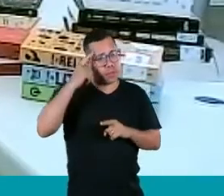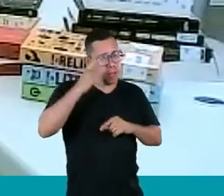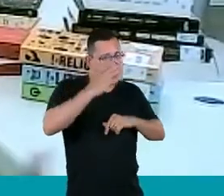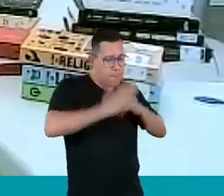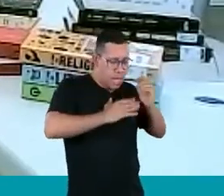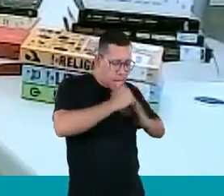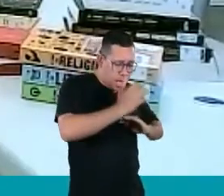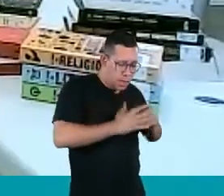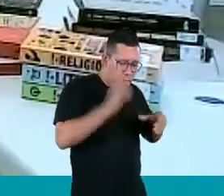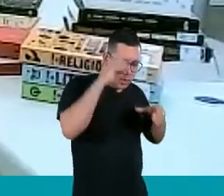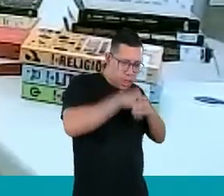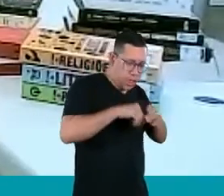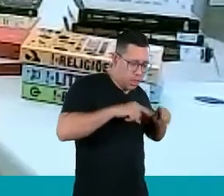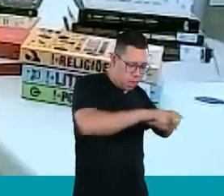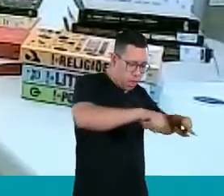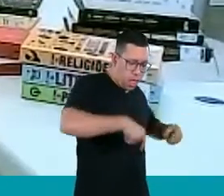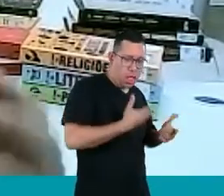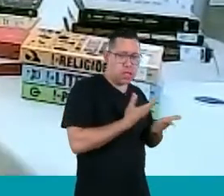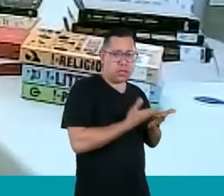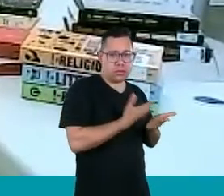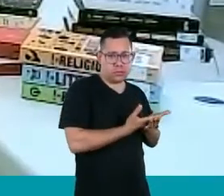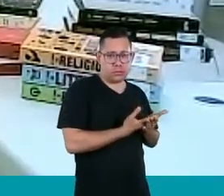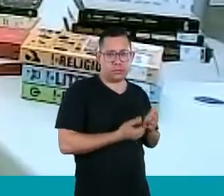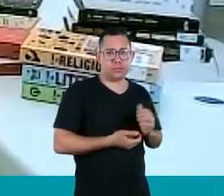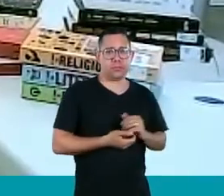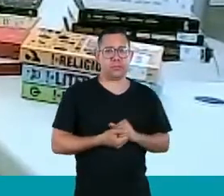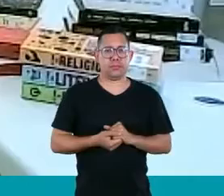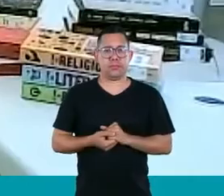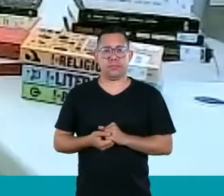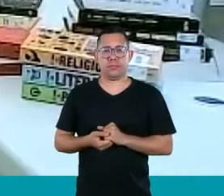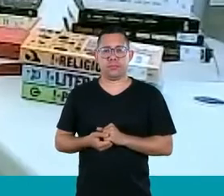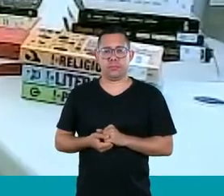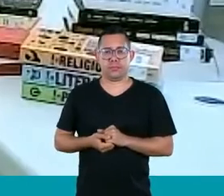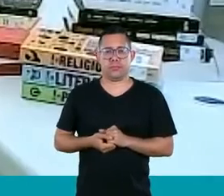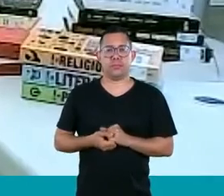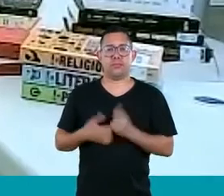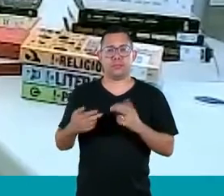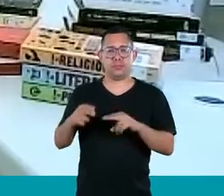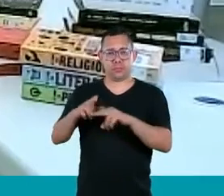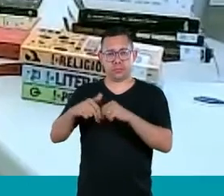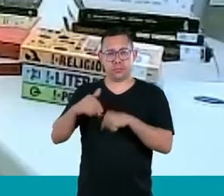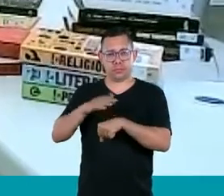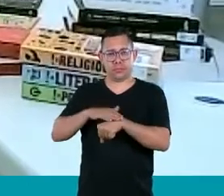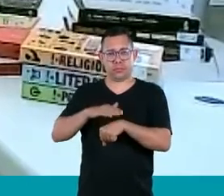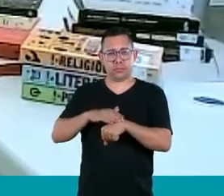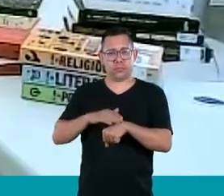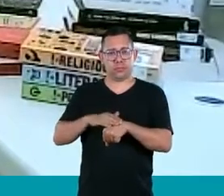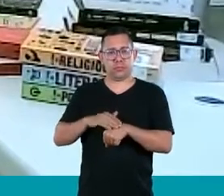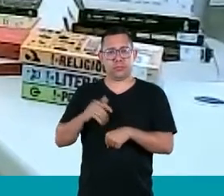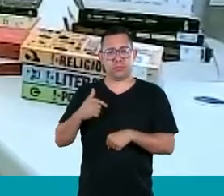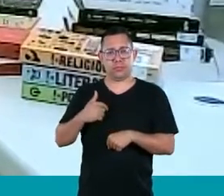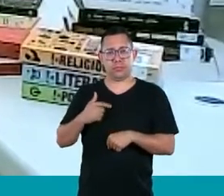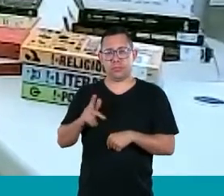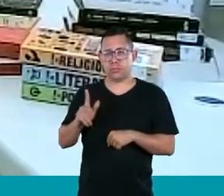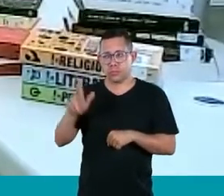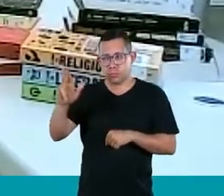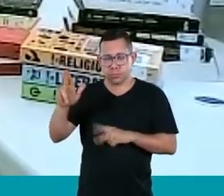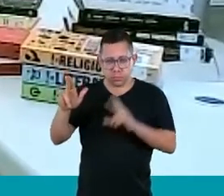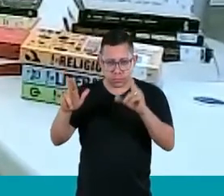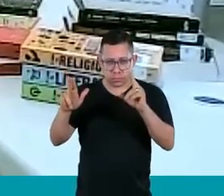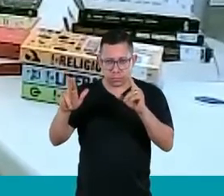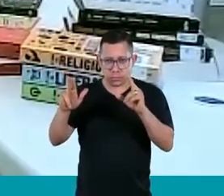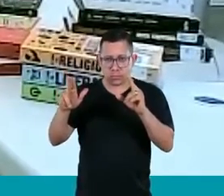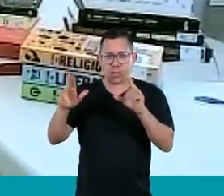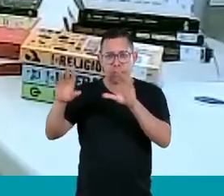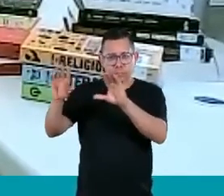uma prática cotidiana, o pão meu de cada dia, né? Por conta do tempo, eu decidi fazer um recorte, e então eu